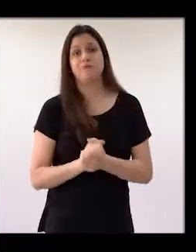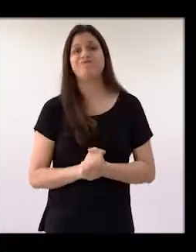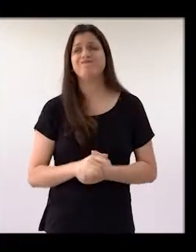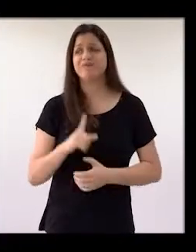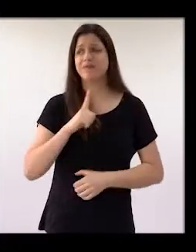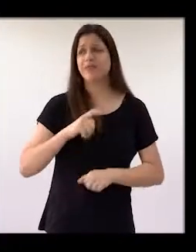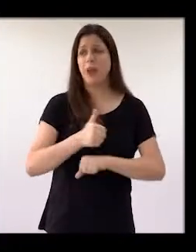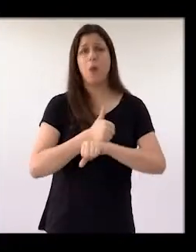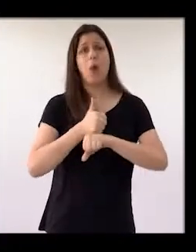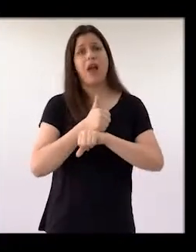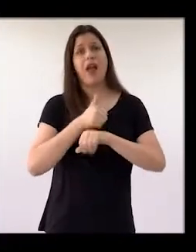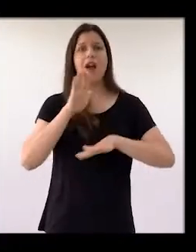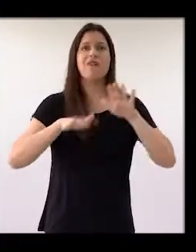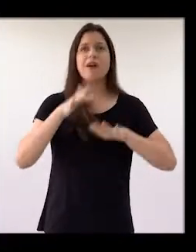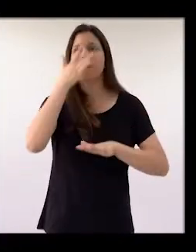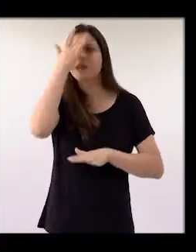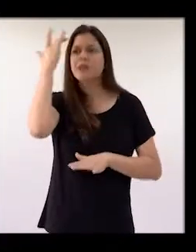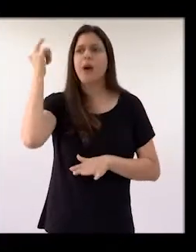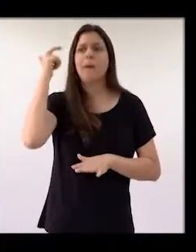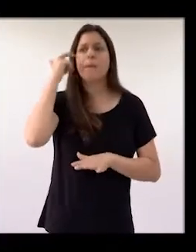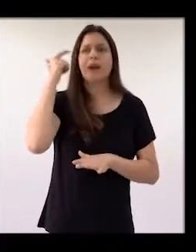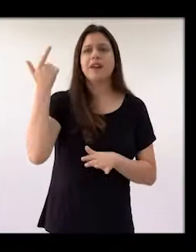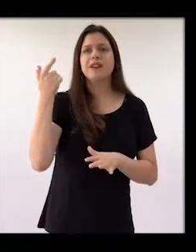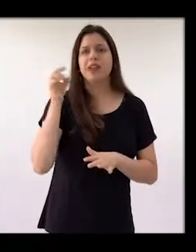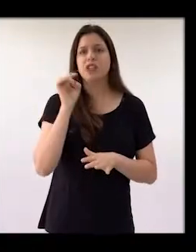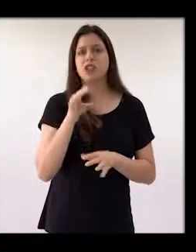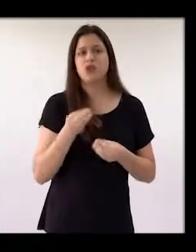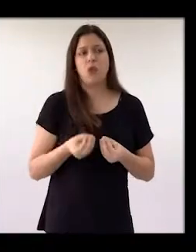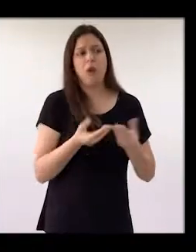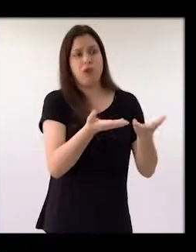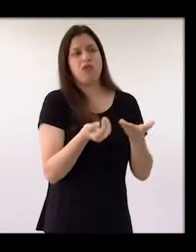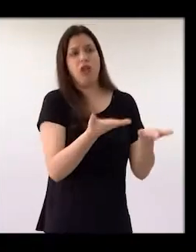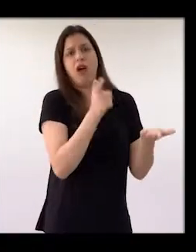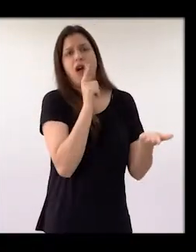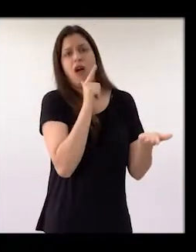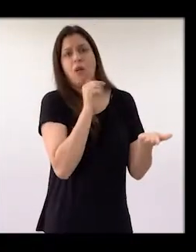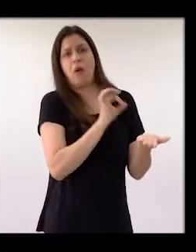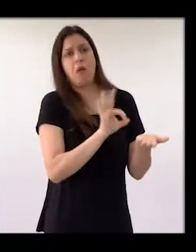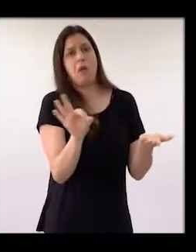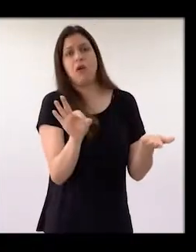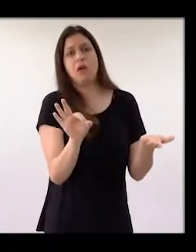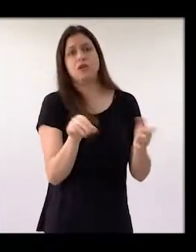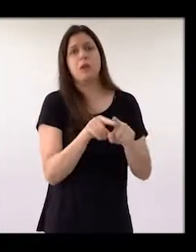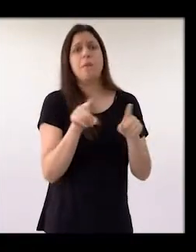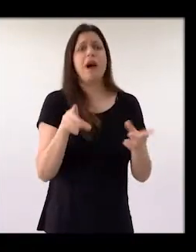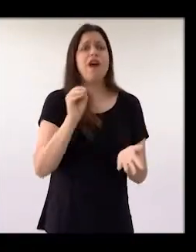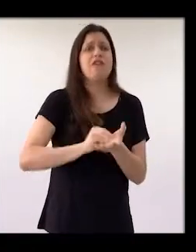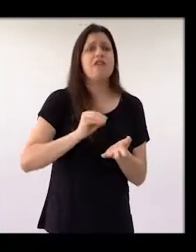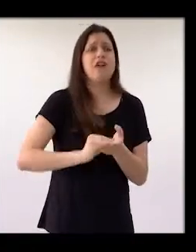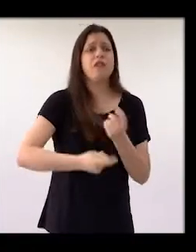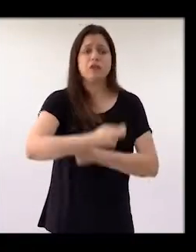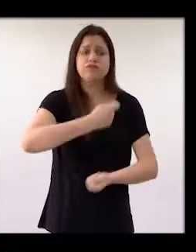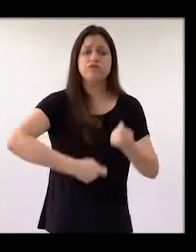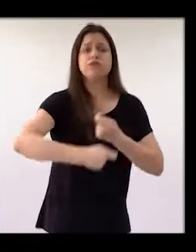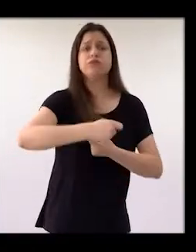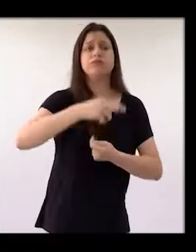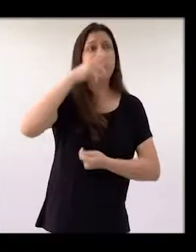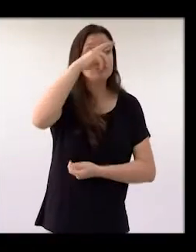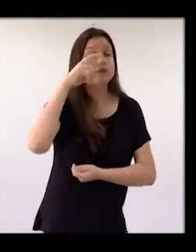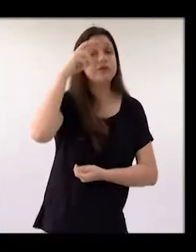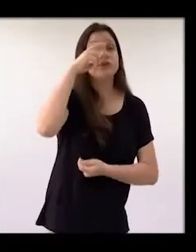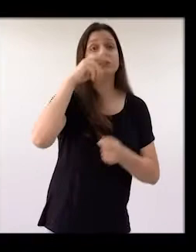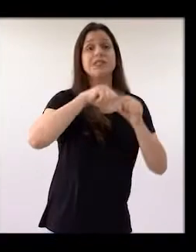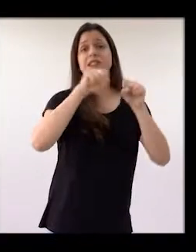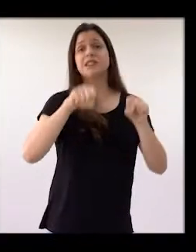bem estabelecido. Tem gente que acha que qualidade é só eu fornecer aquele volume, né, mas eu não estou gerindo, não estou